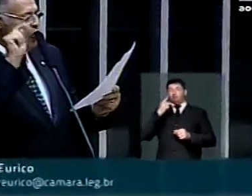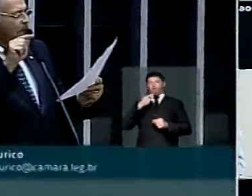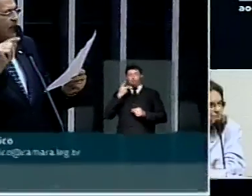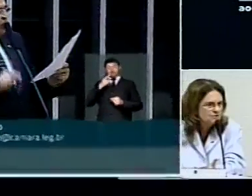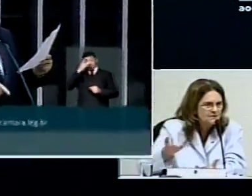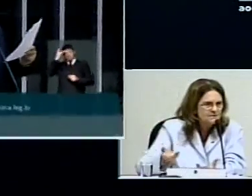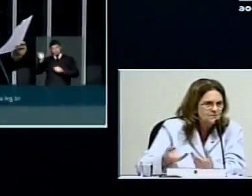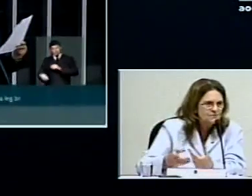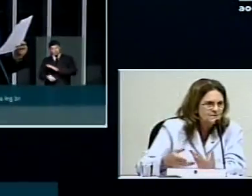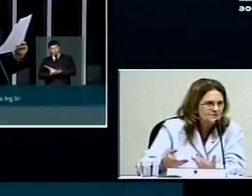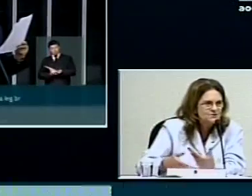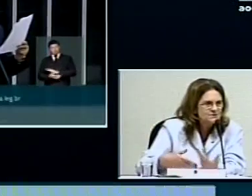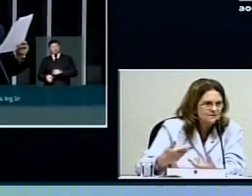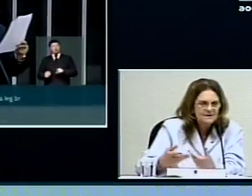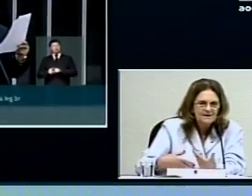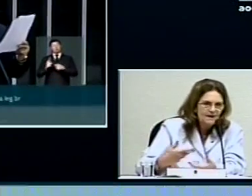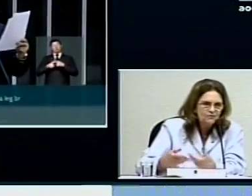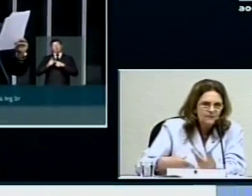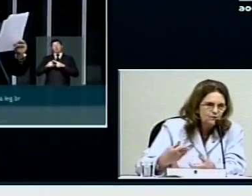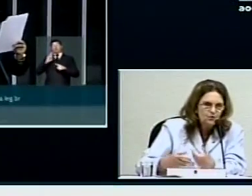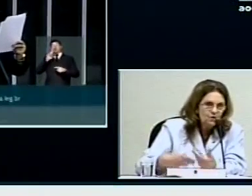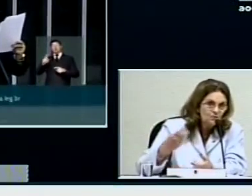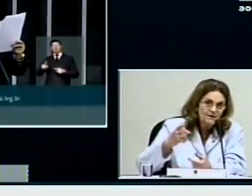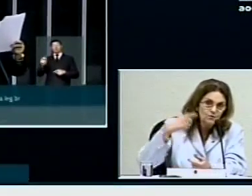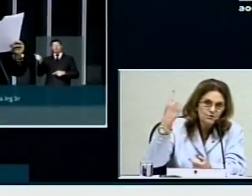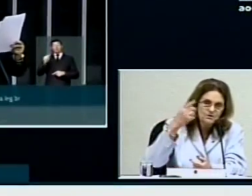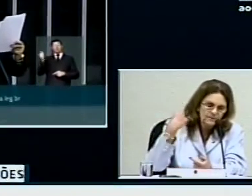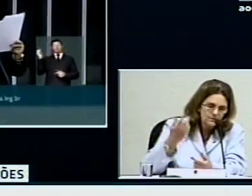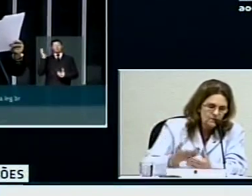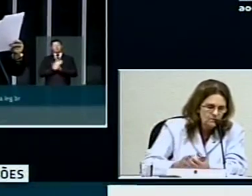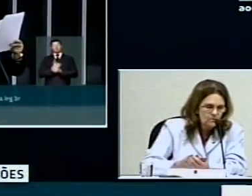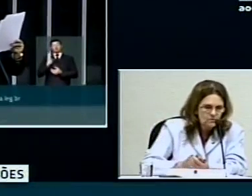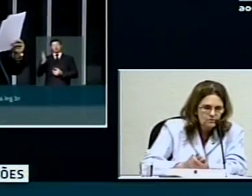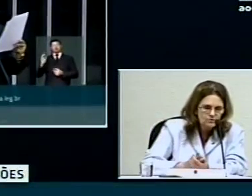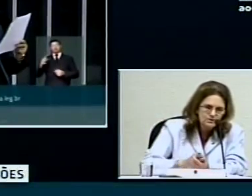os corruptos, até porque ele responde 11